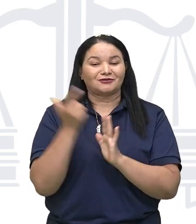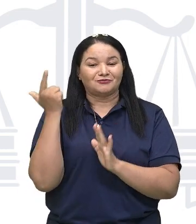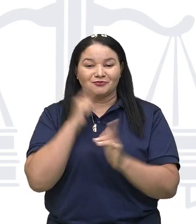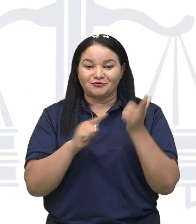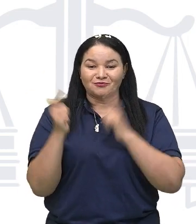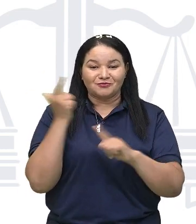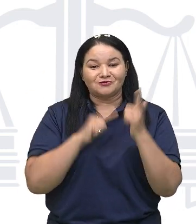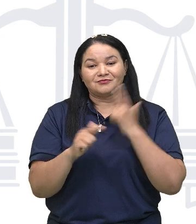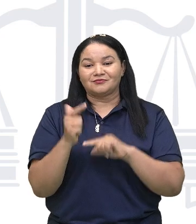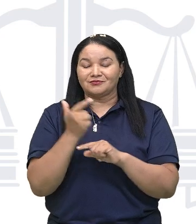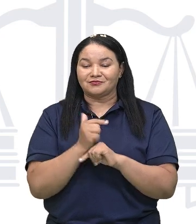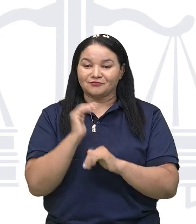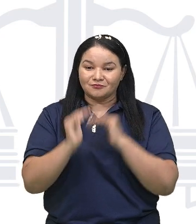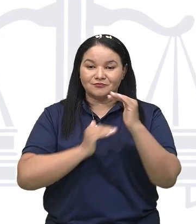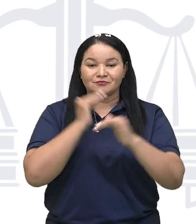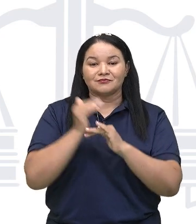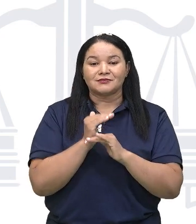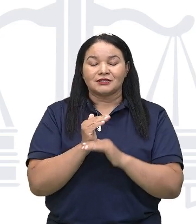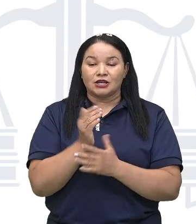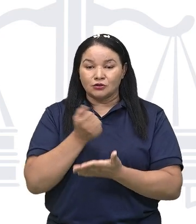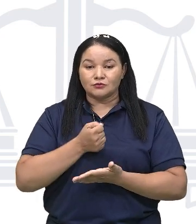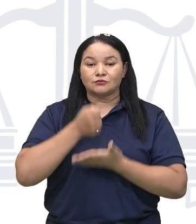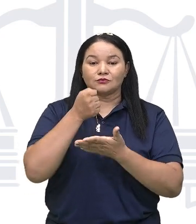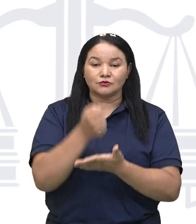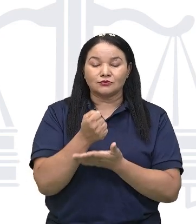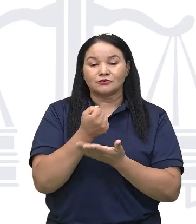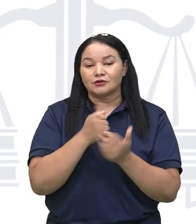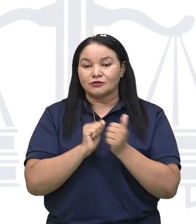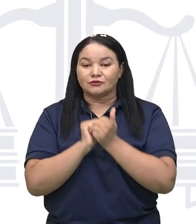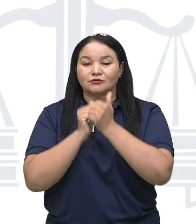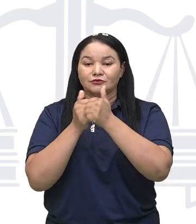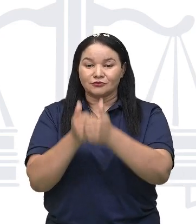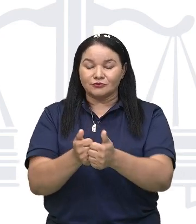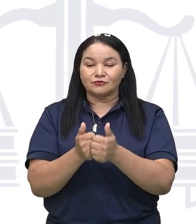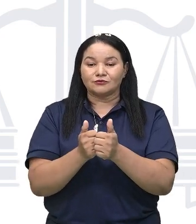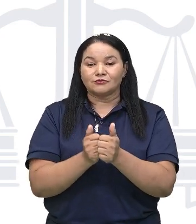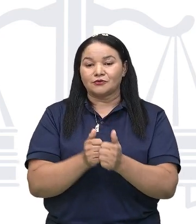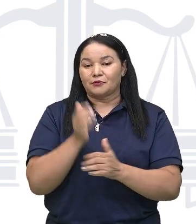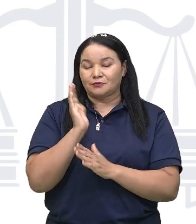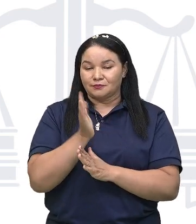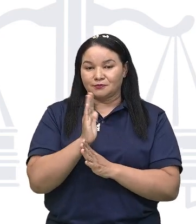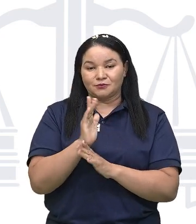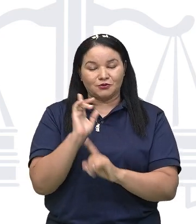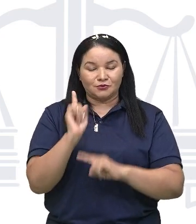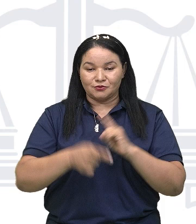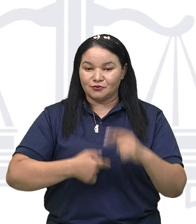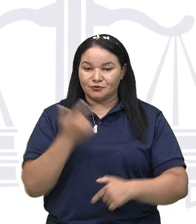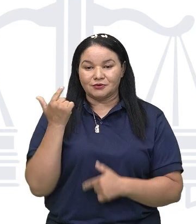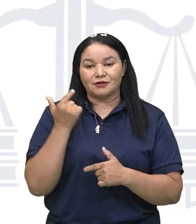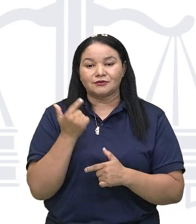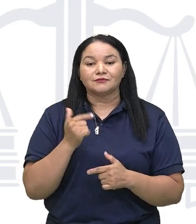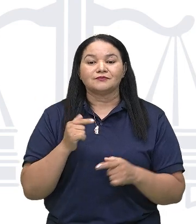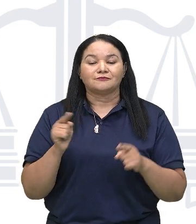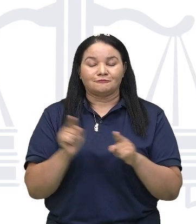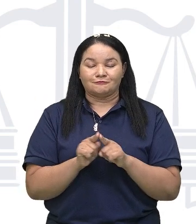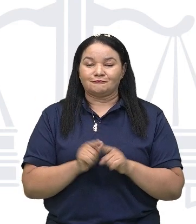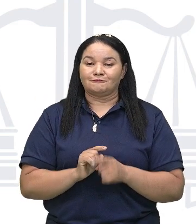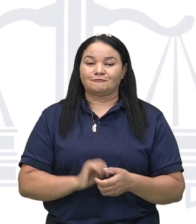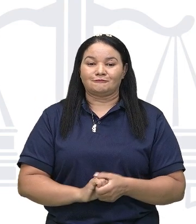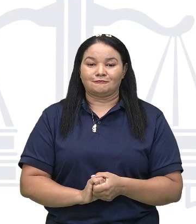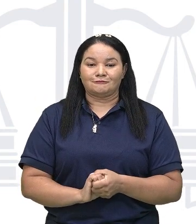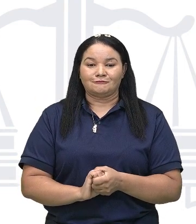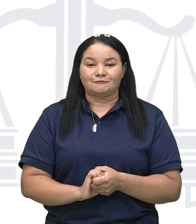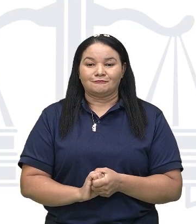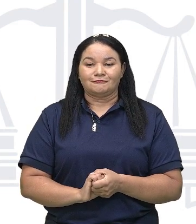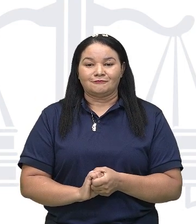avanços. Estamos à disposição para apoiar e caminhar juntos rumo ao sucesso, como a professora Andréia colocou também muito bem, né? E mais